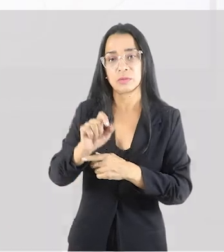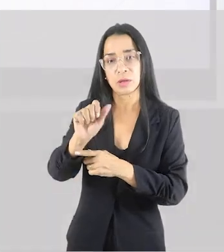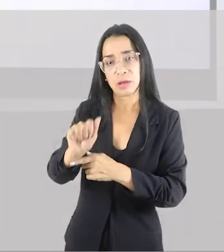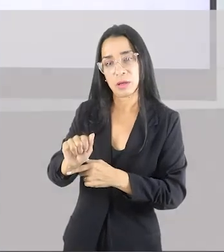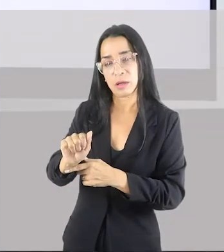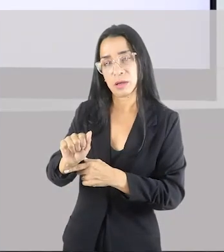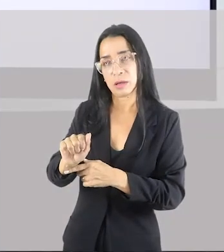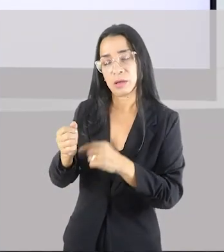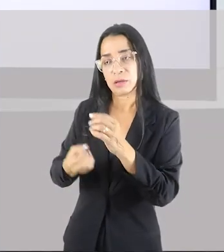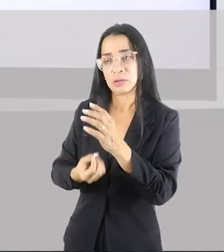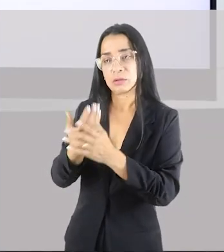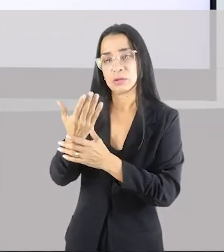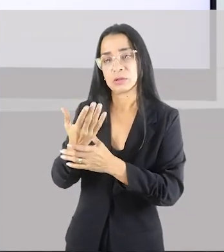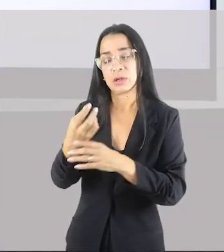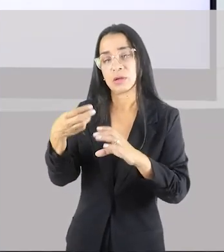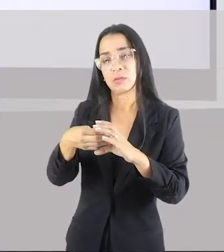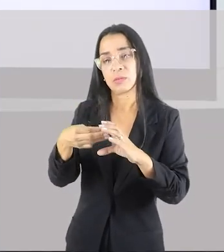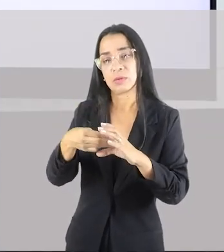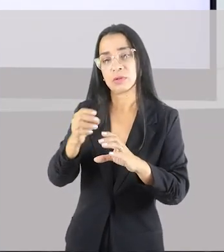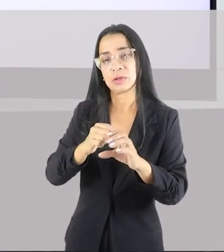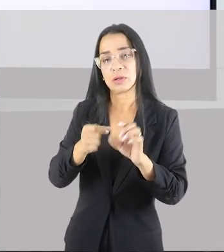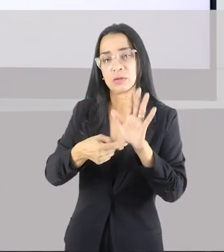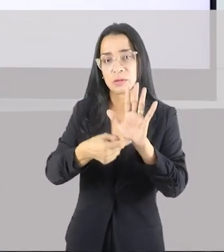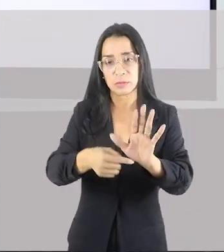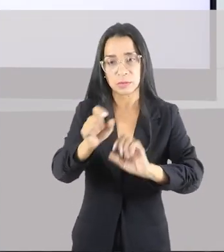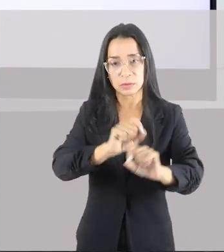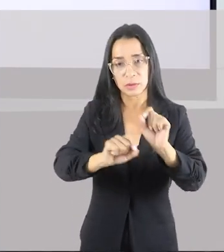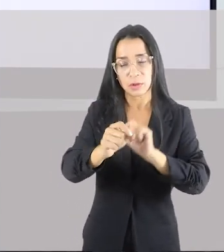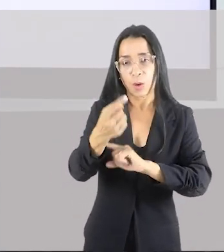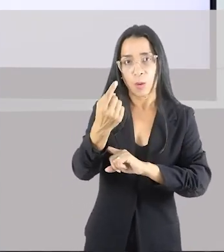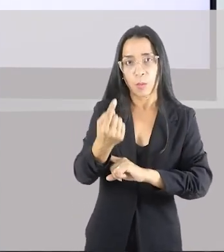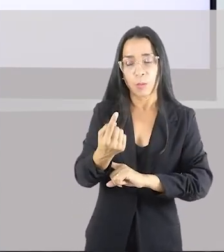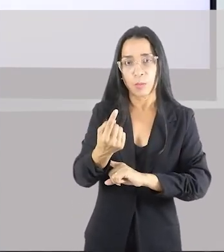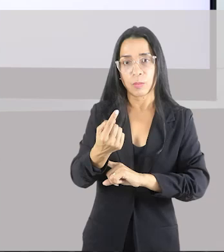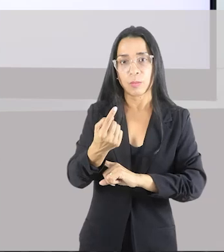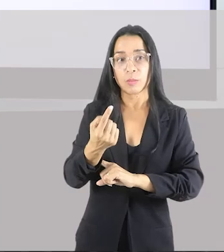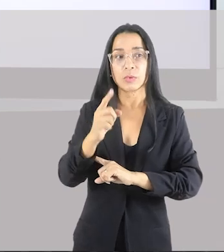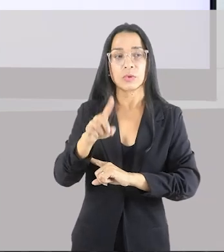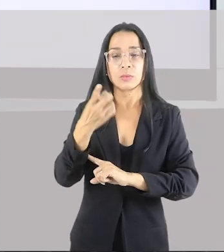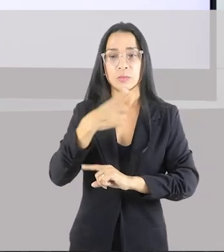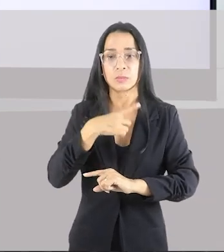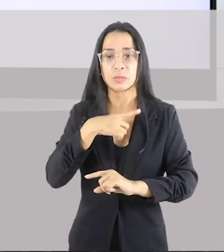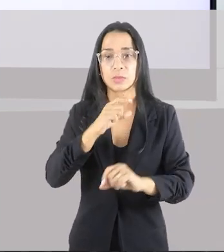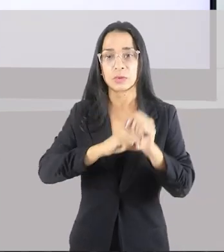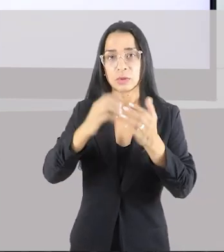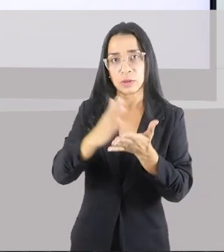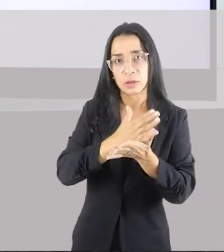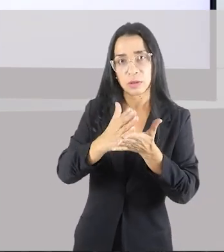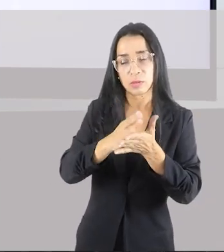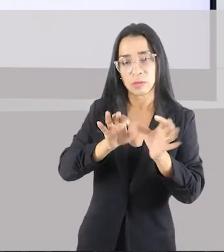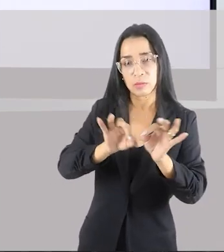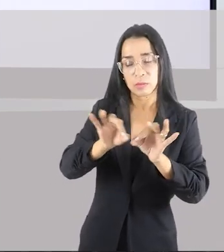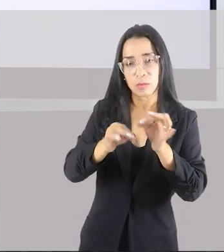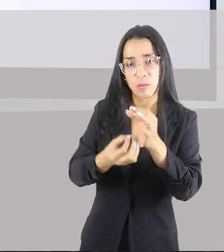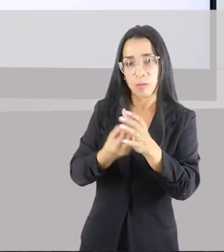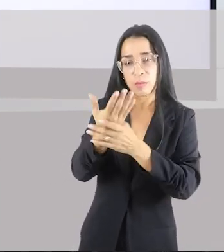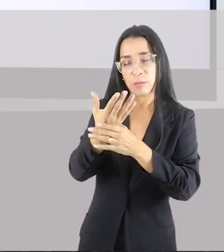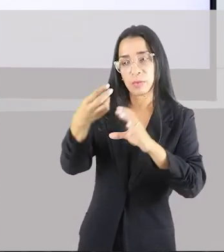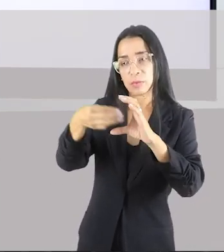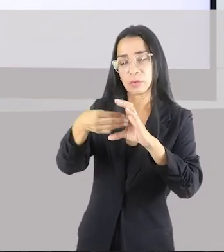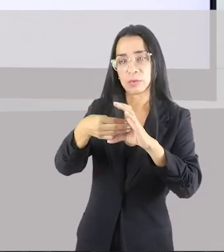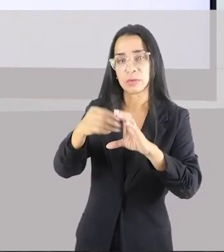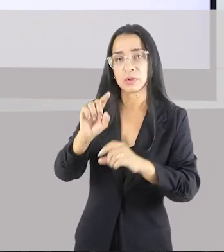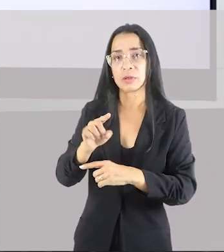que gera, né, ali uma célula que ele está apontando que é 1. Depois a gente tem mais algumas formações celulares,